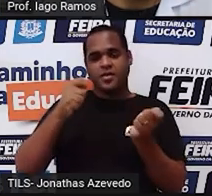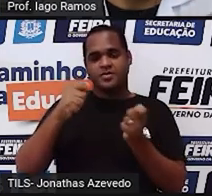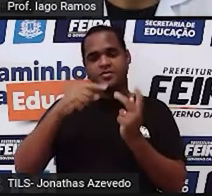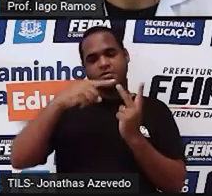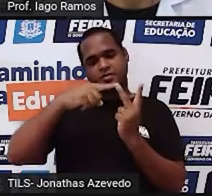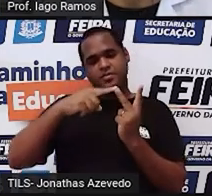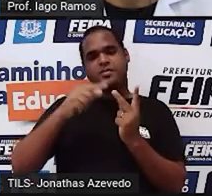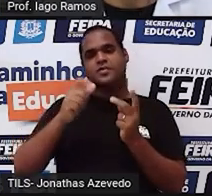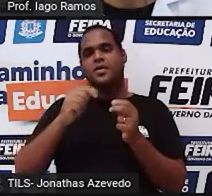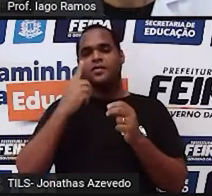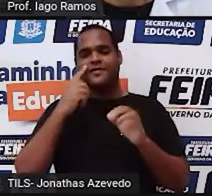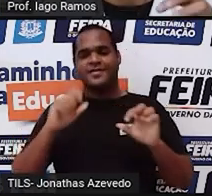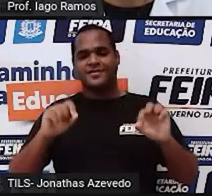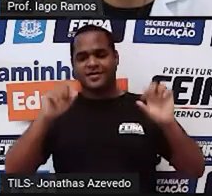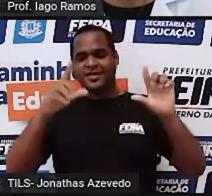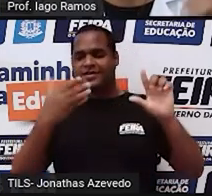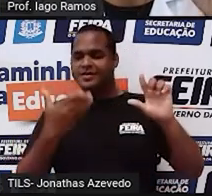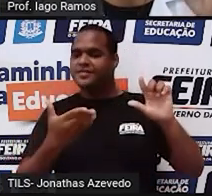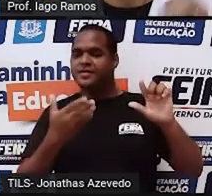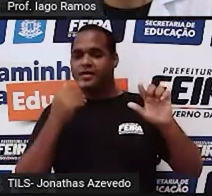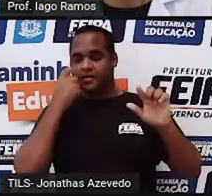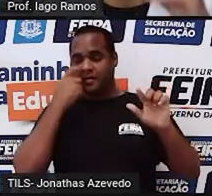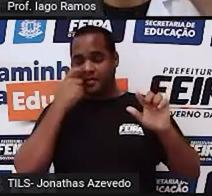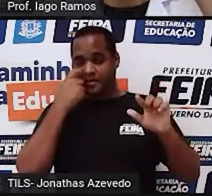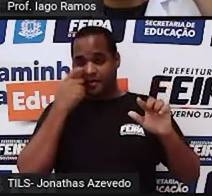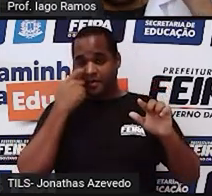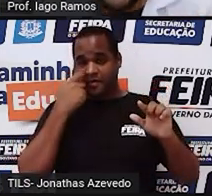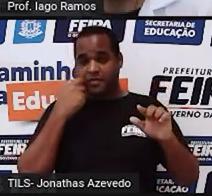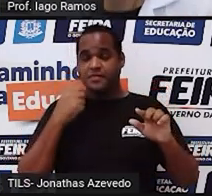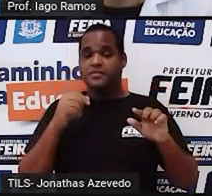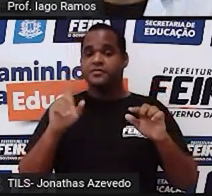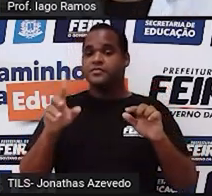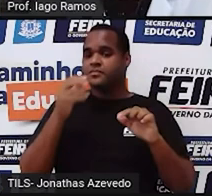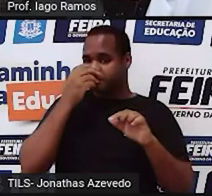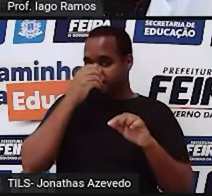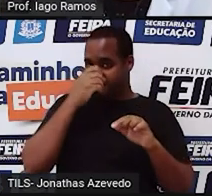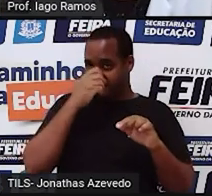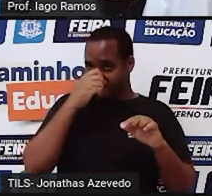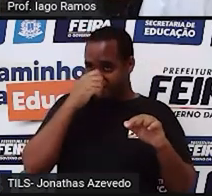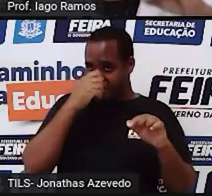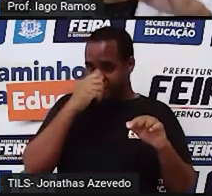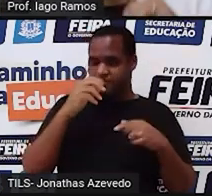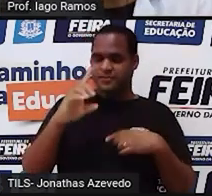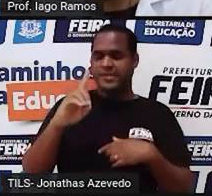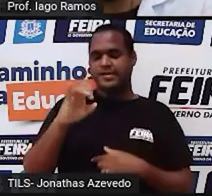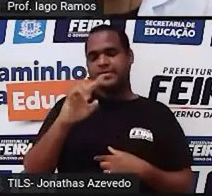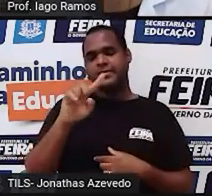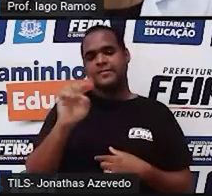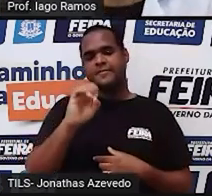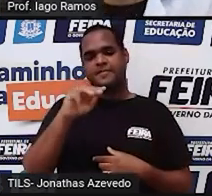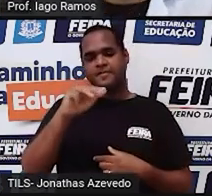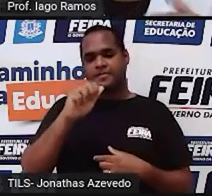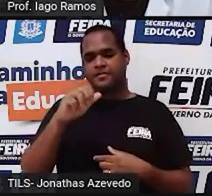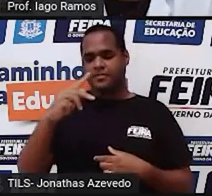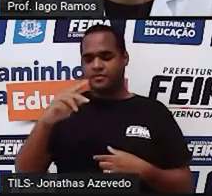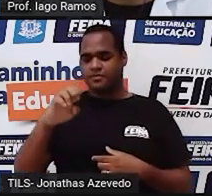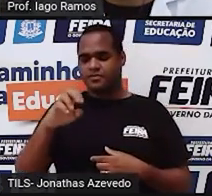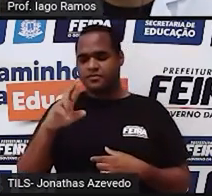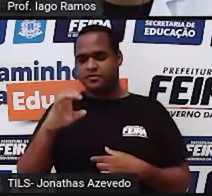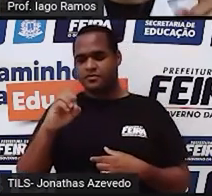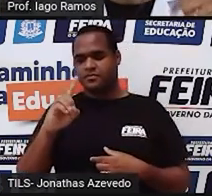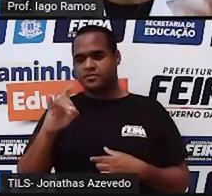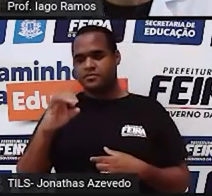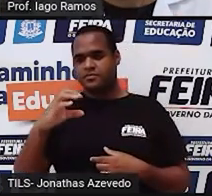estão aí na tela são dízimas periódicas e quando acontecer de você